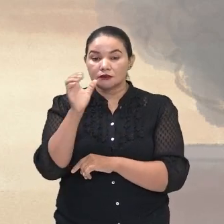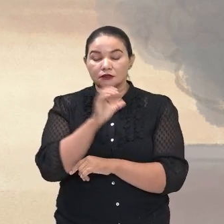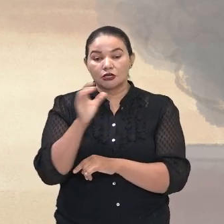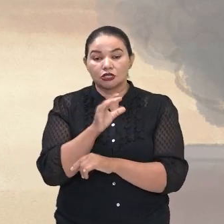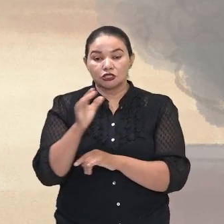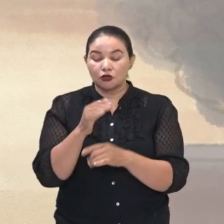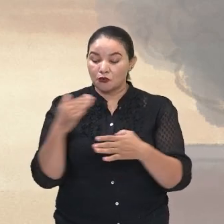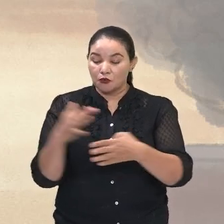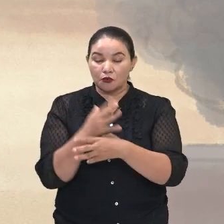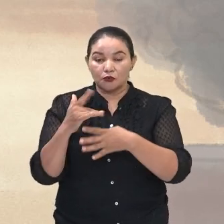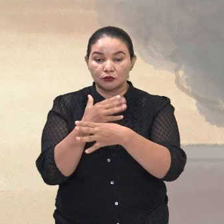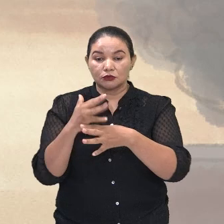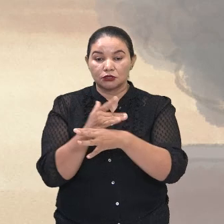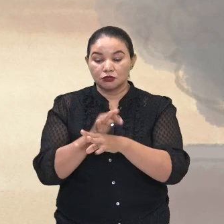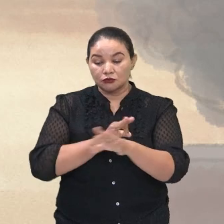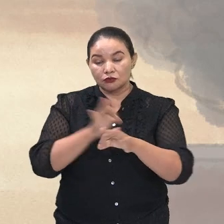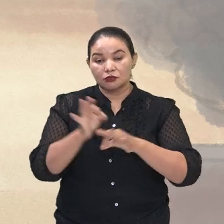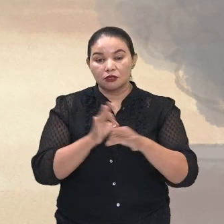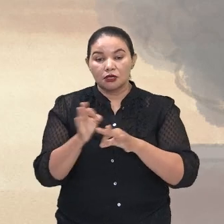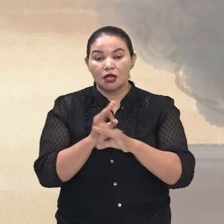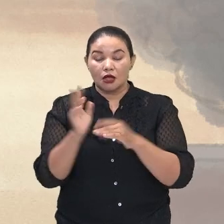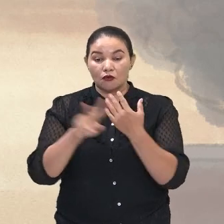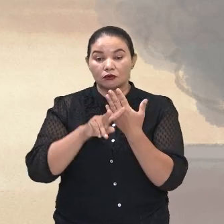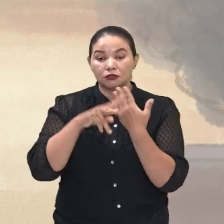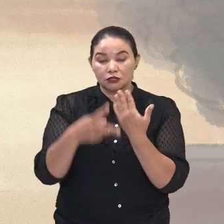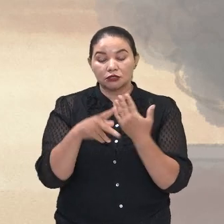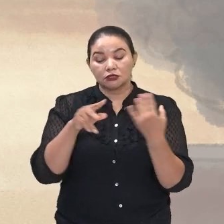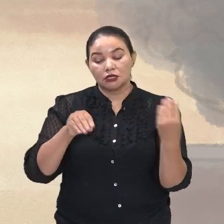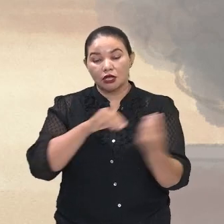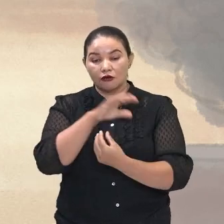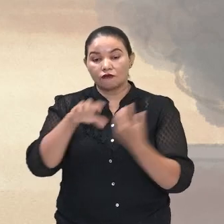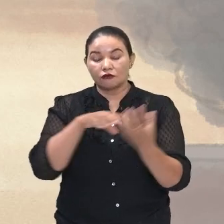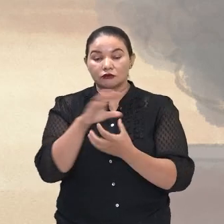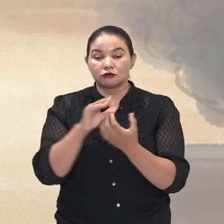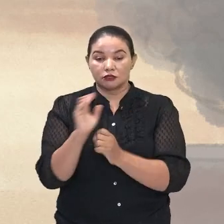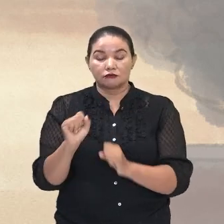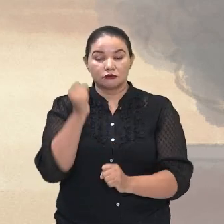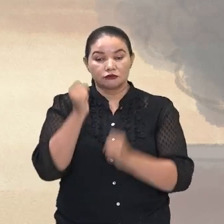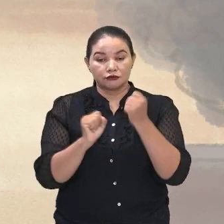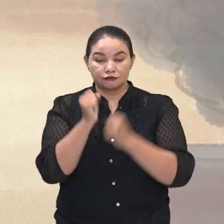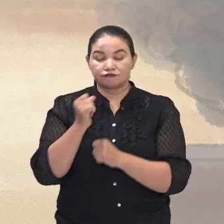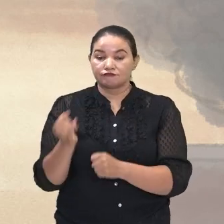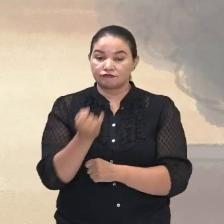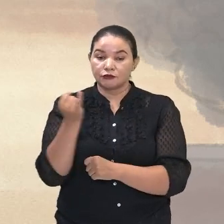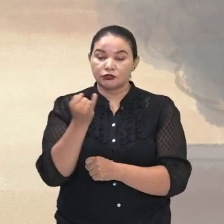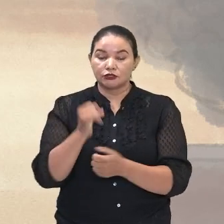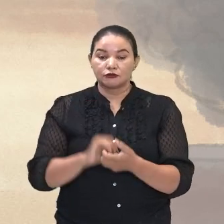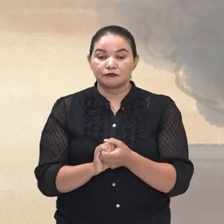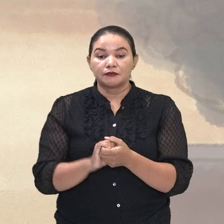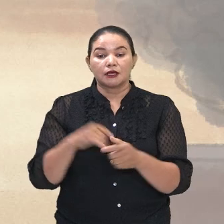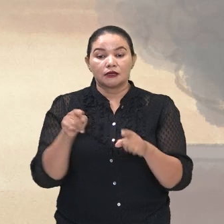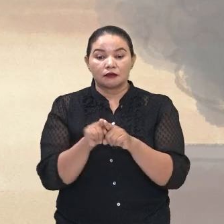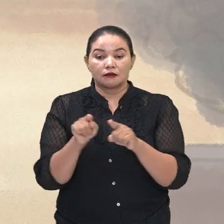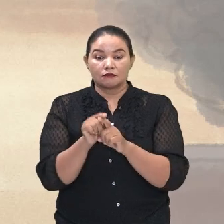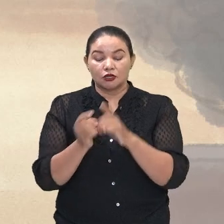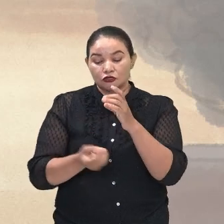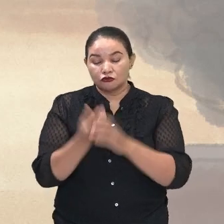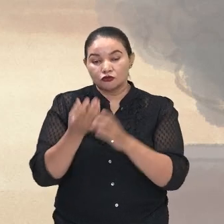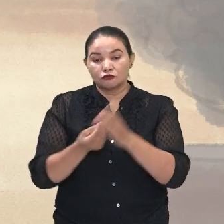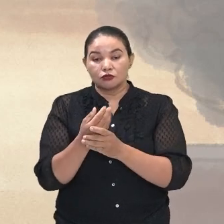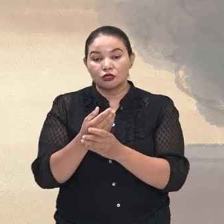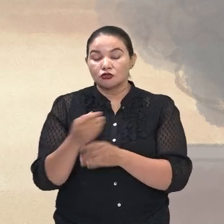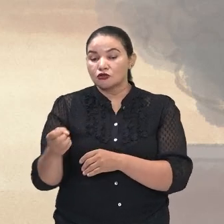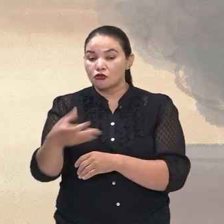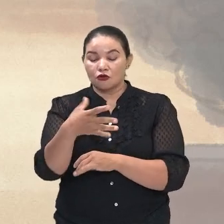aceleração, da urbanização como consequência da Revolução Industrial é muito importante. E o surgimento de novas classes